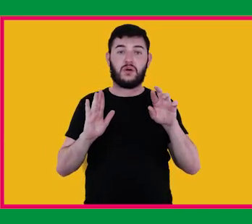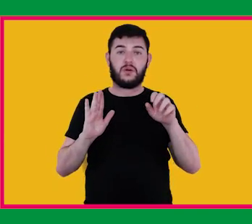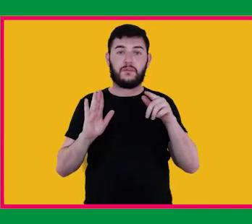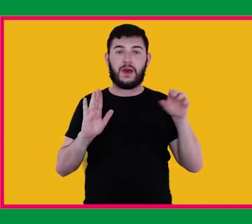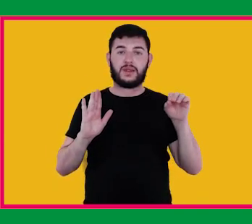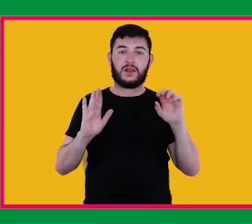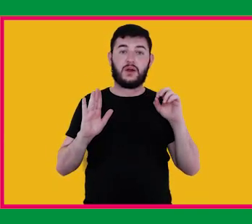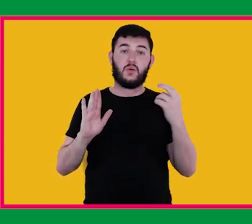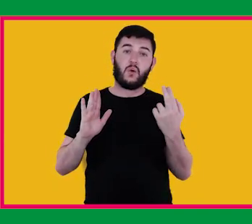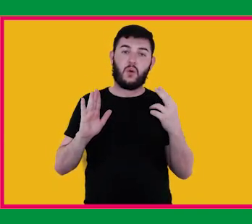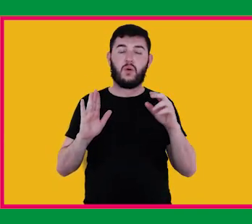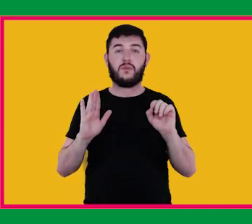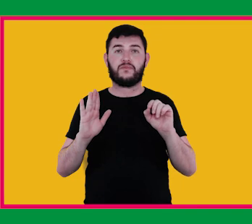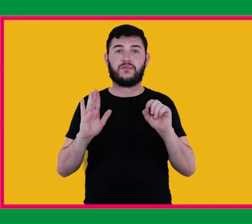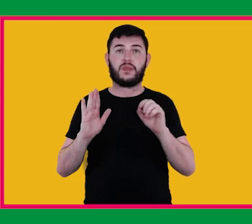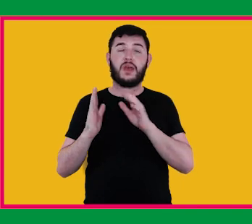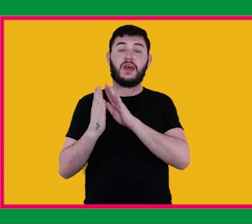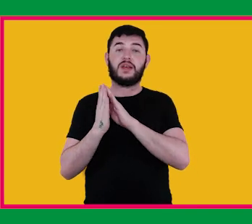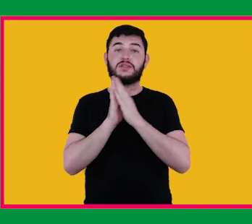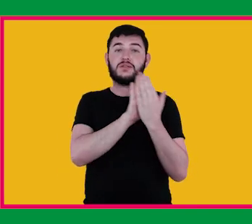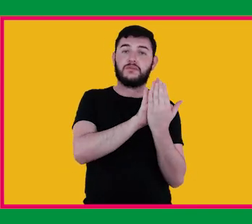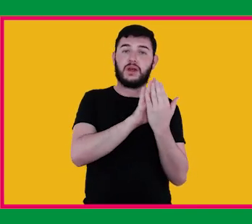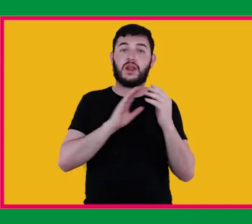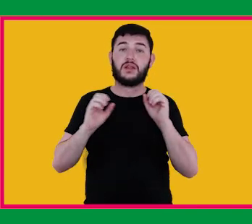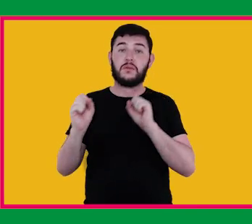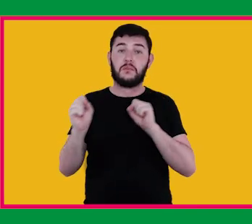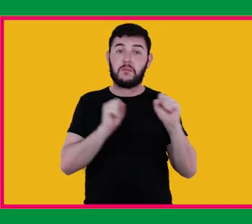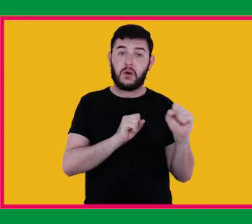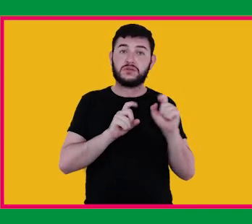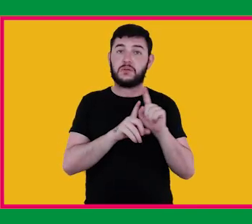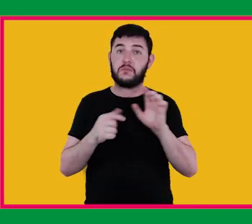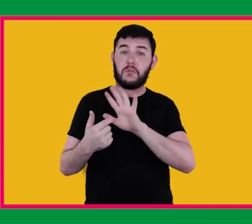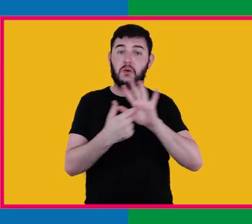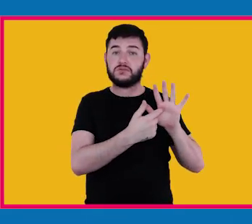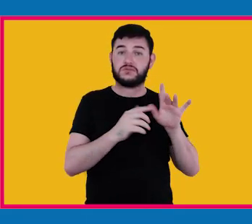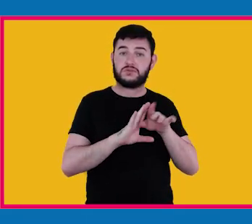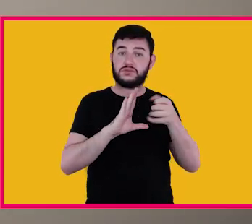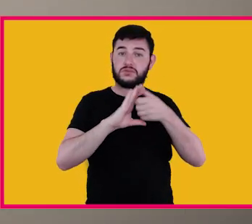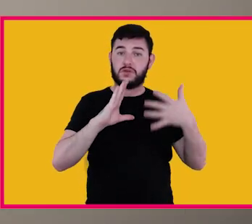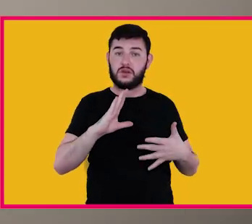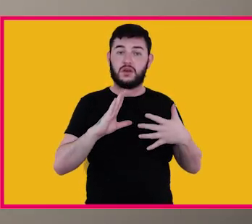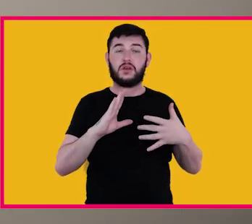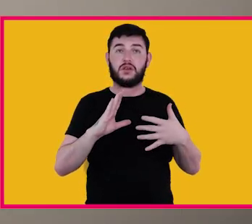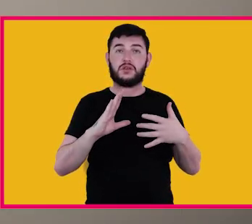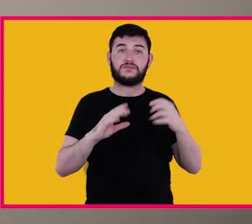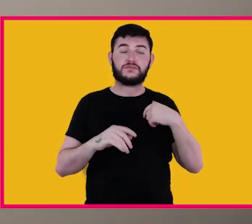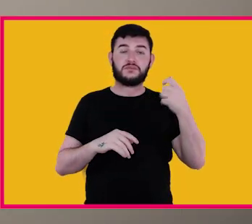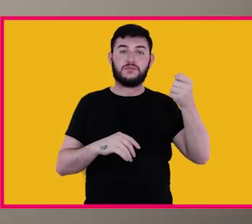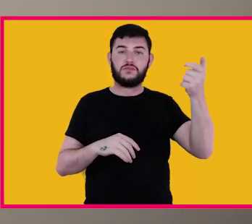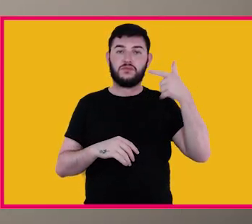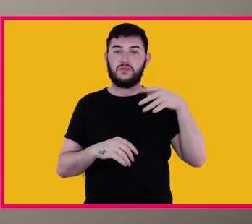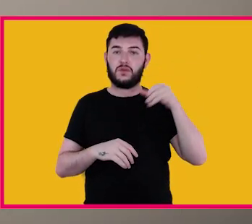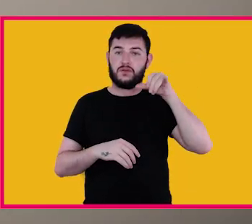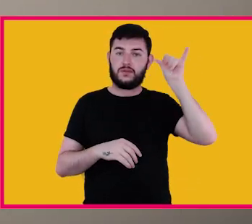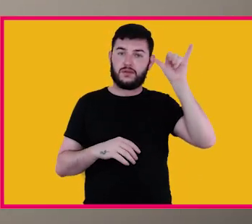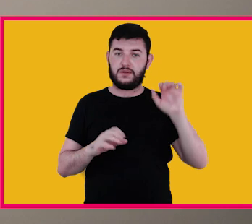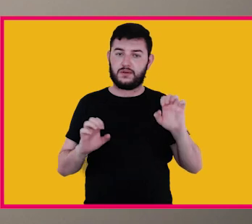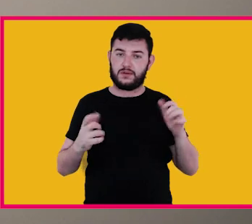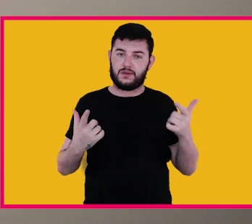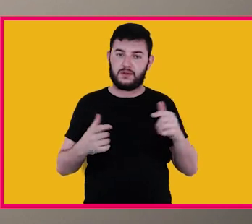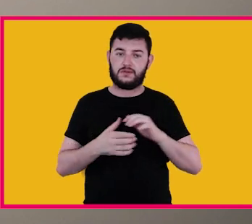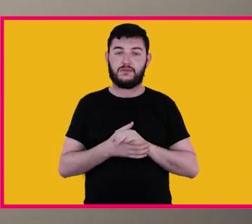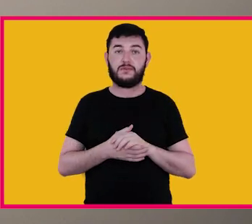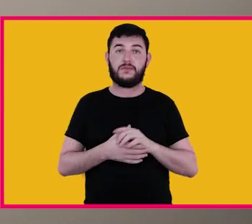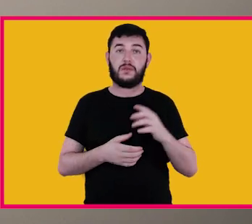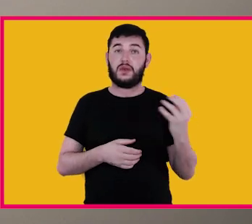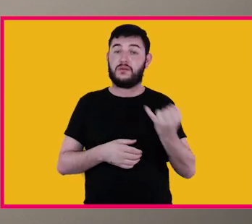para aumentar as possibilidades de variações de implantação e adequação à incidência solar. É fundamental compreender que uma das questões mais importantes na hora